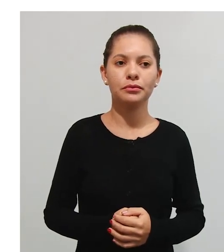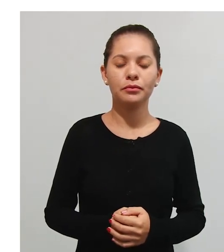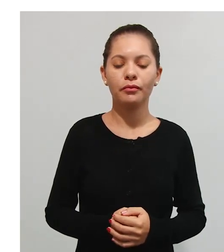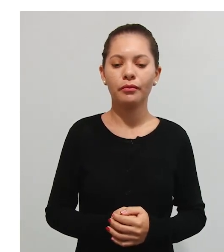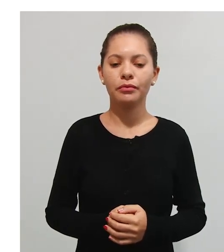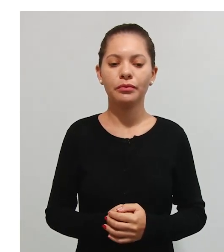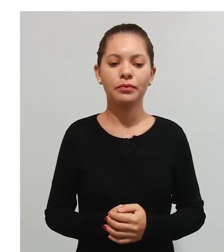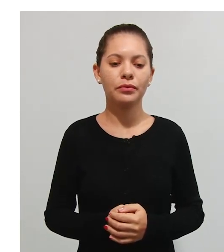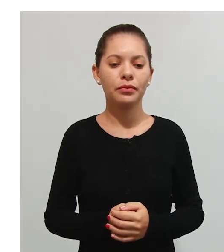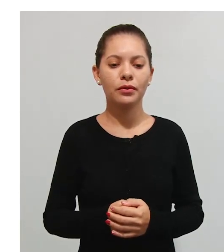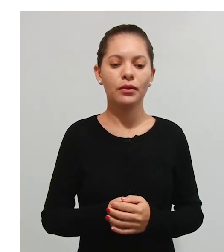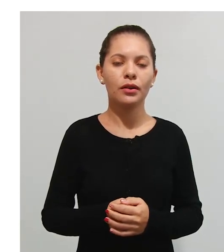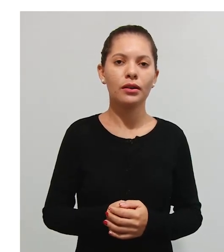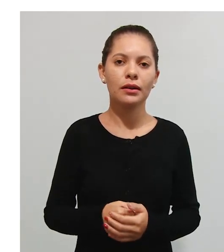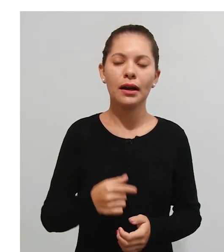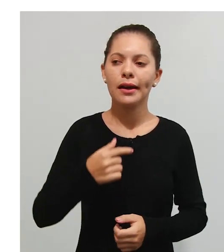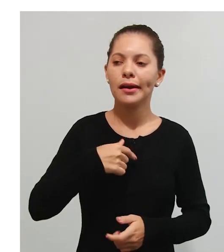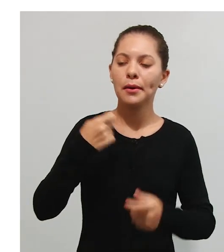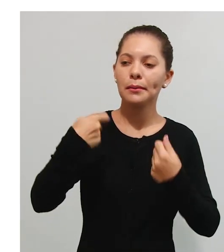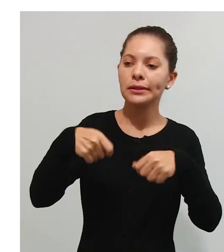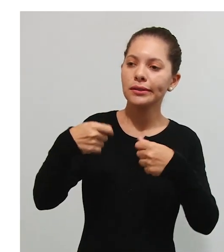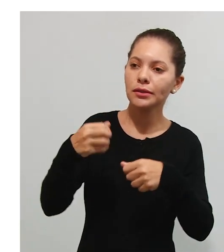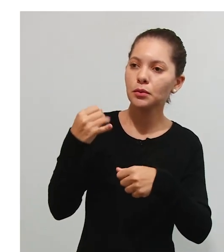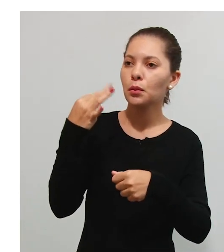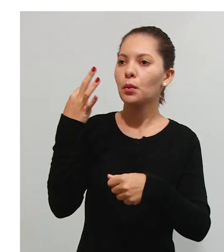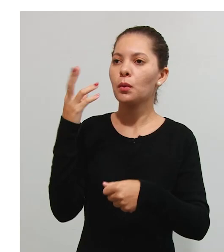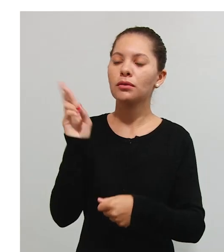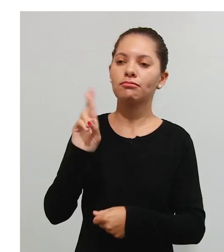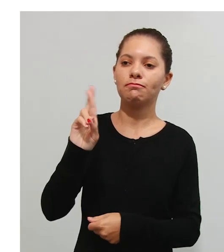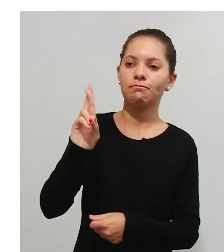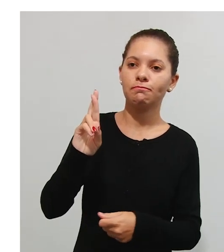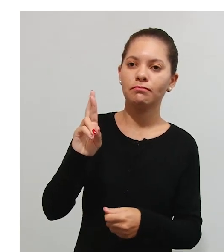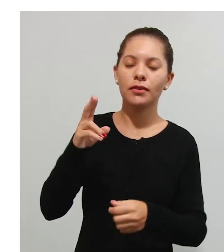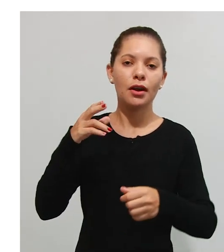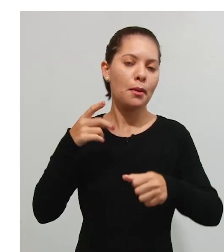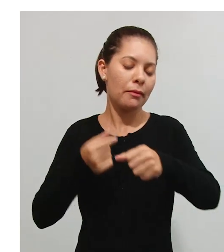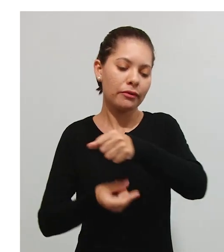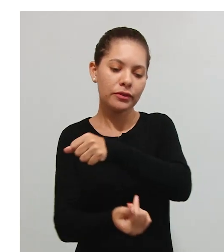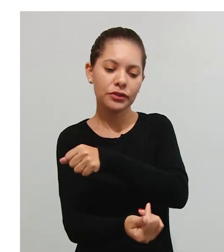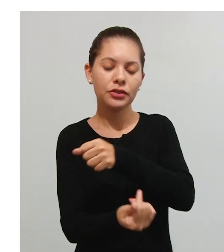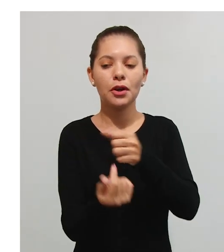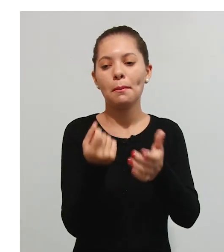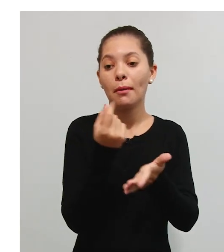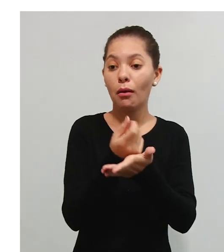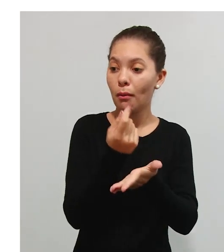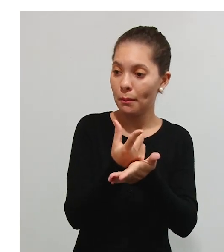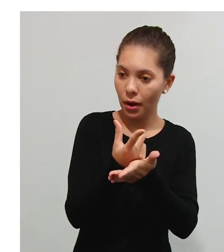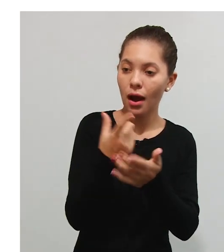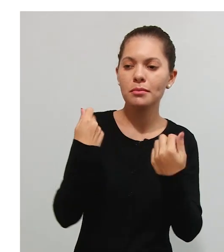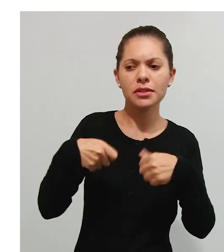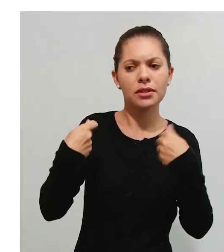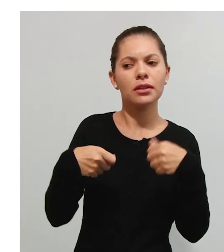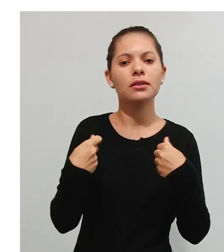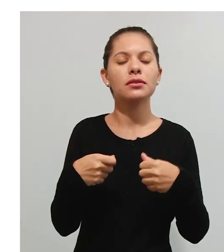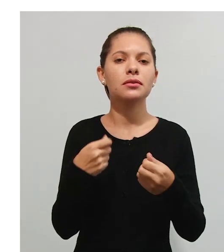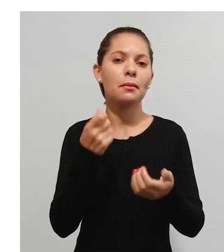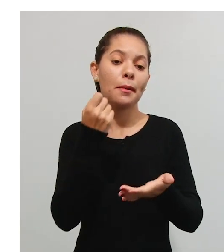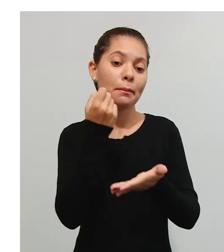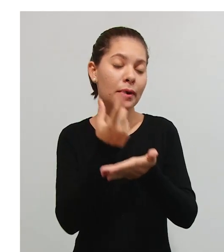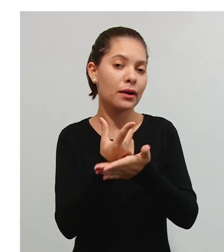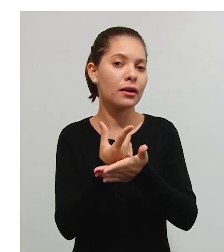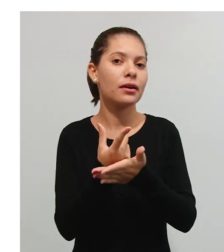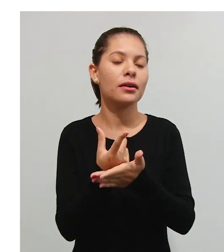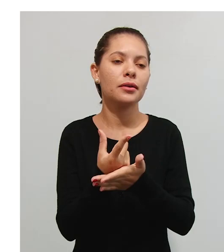empresa, quanto que ele precisa de recursos financeiros para investir no seu departamento, para comprar equipamento, para pagar